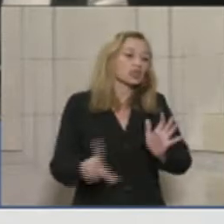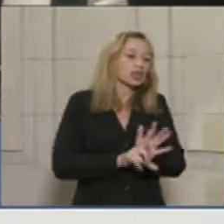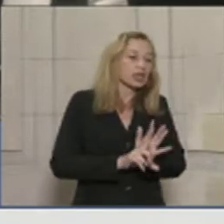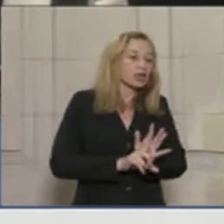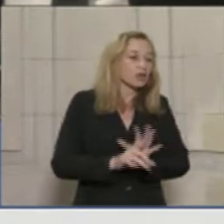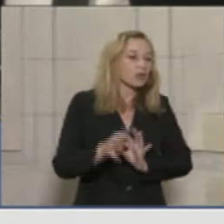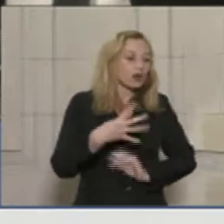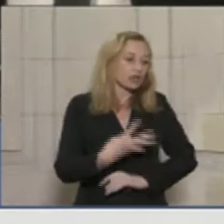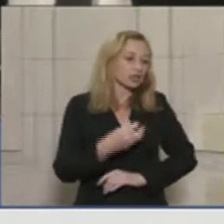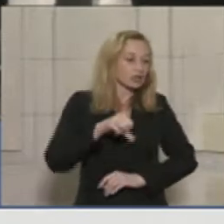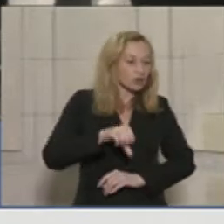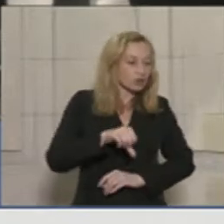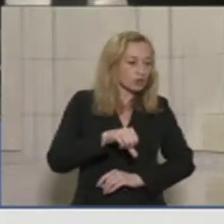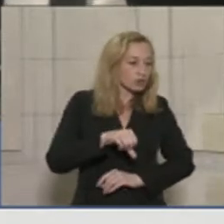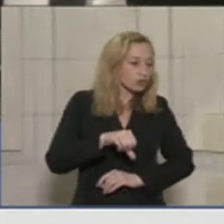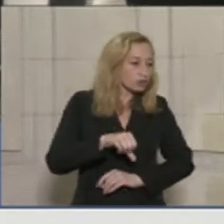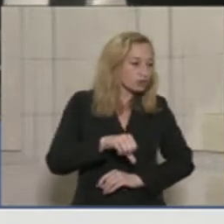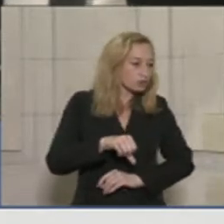49,